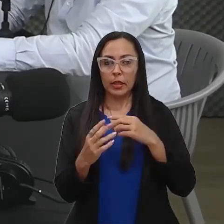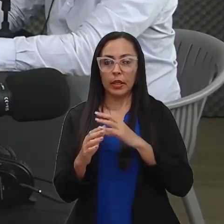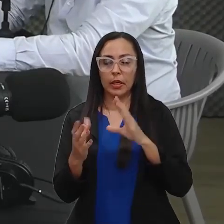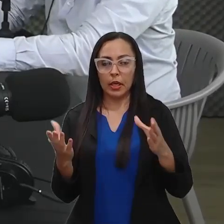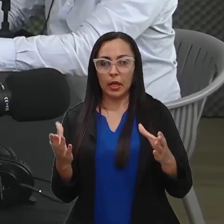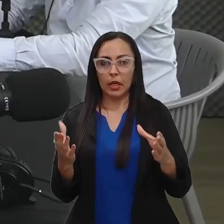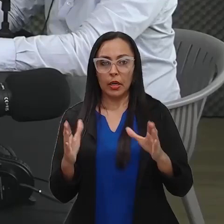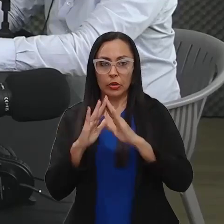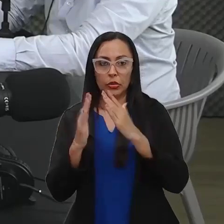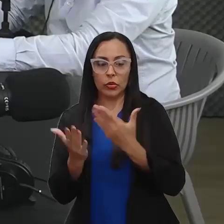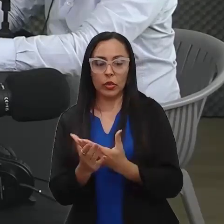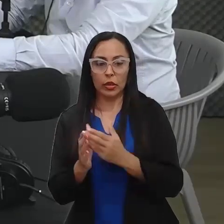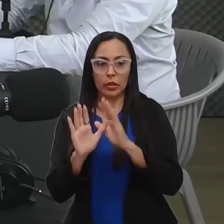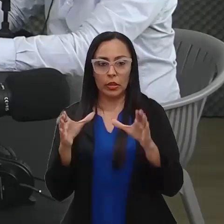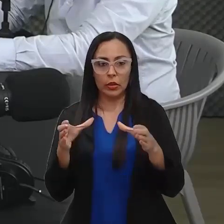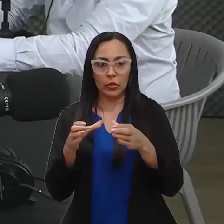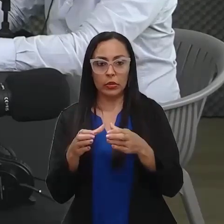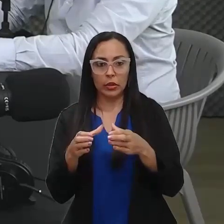duas federais.